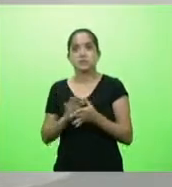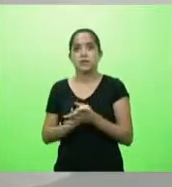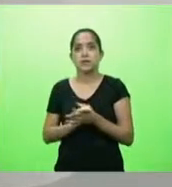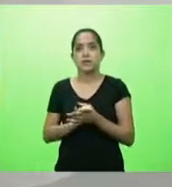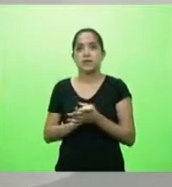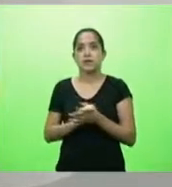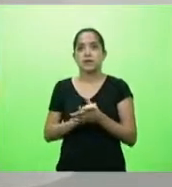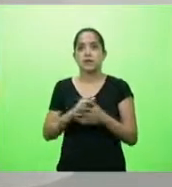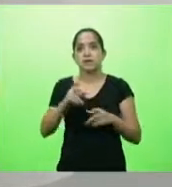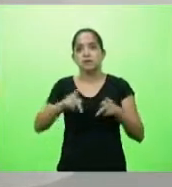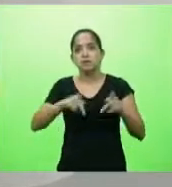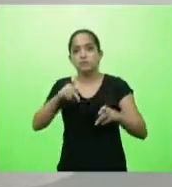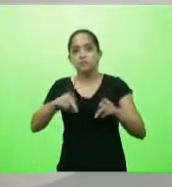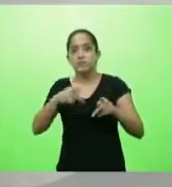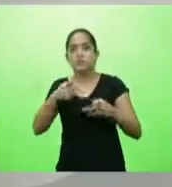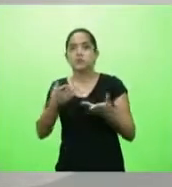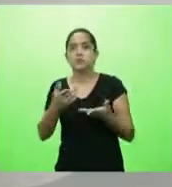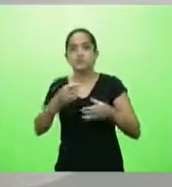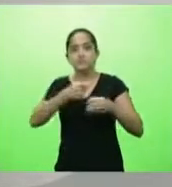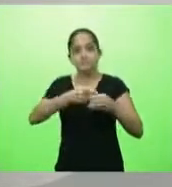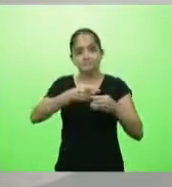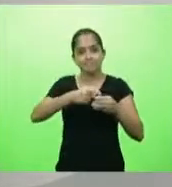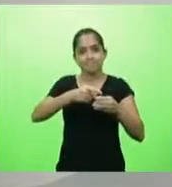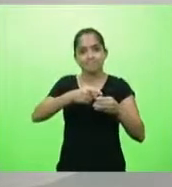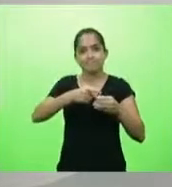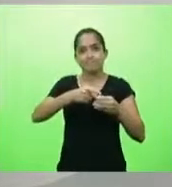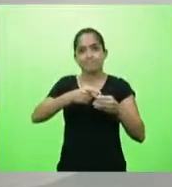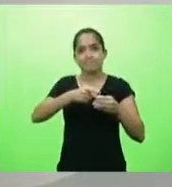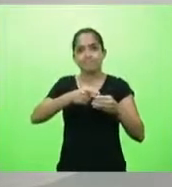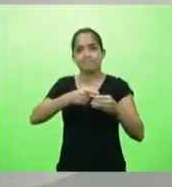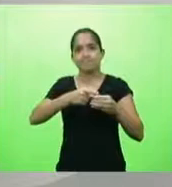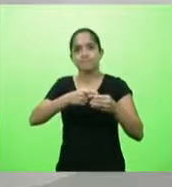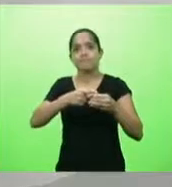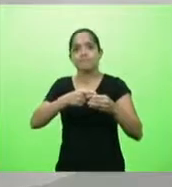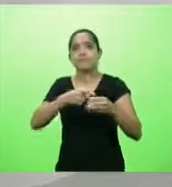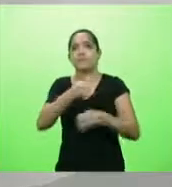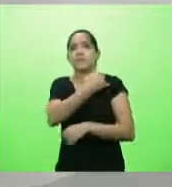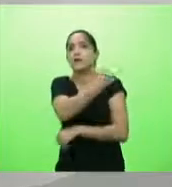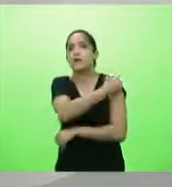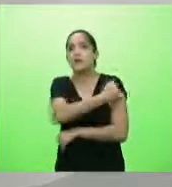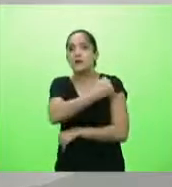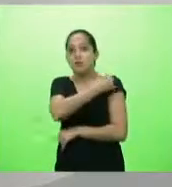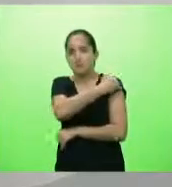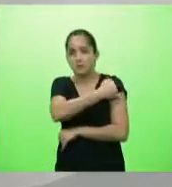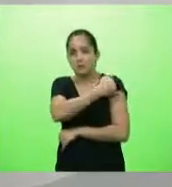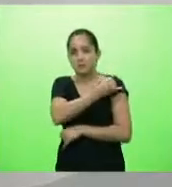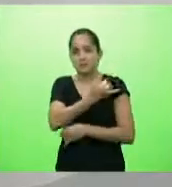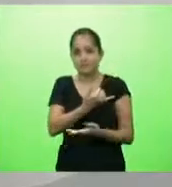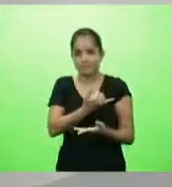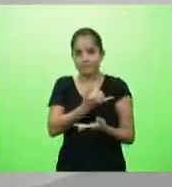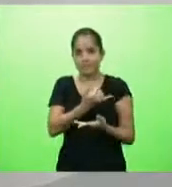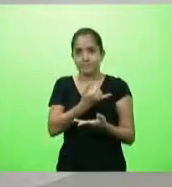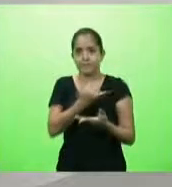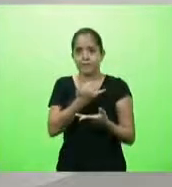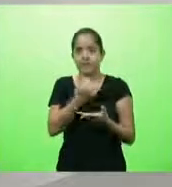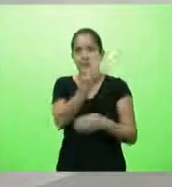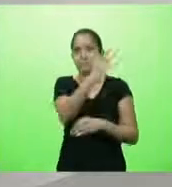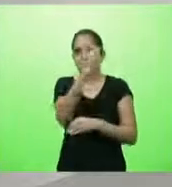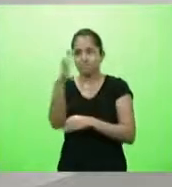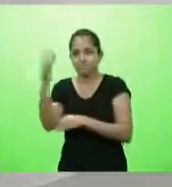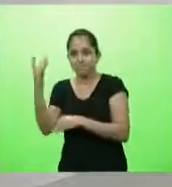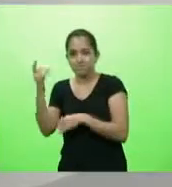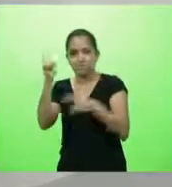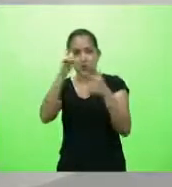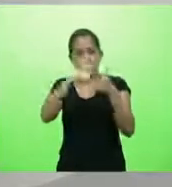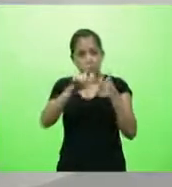nossa linda e magnífica Lagoa da Conceição, preocupados com o desastre ambiental que se abateu